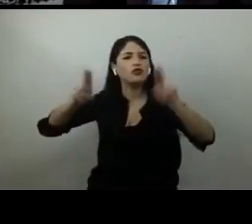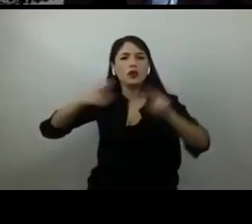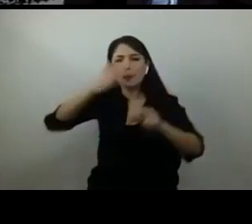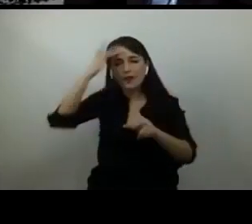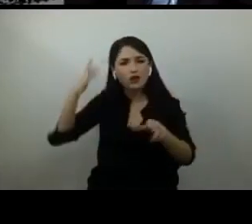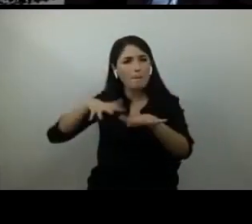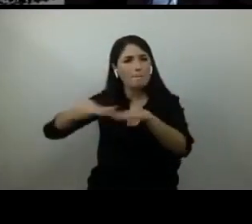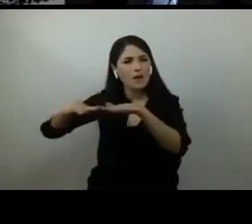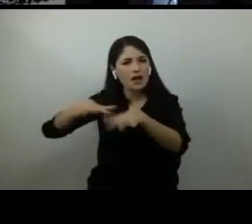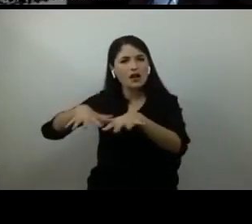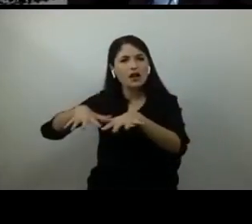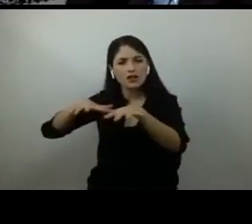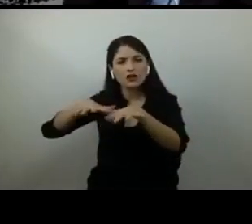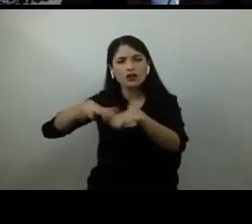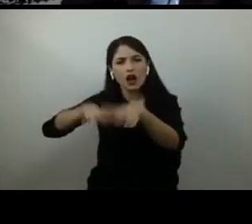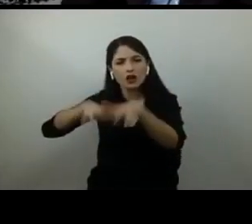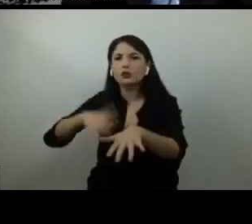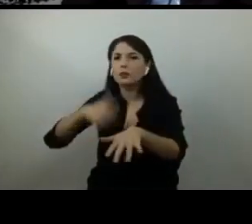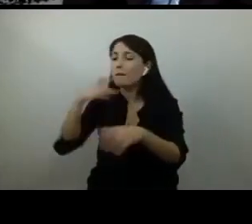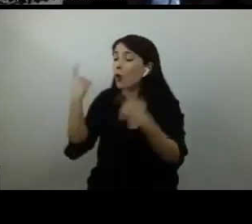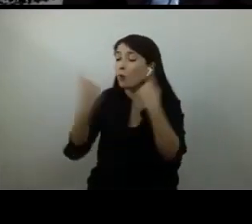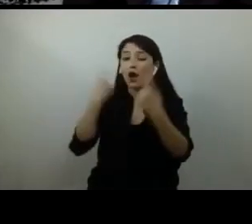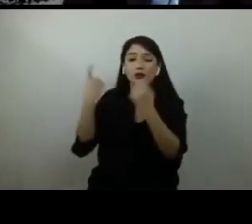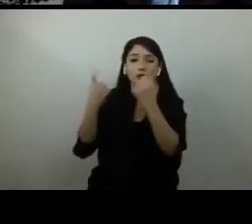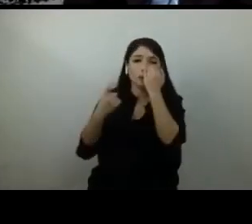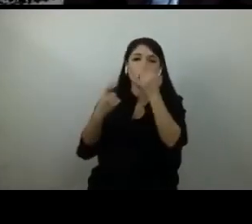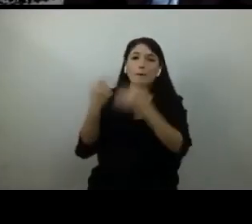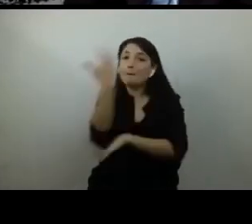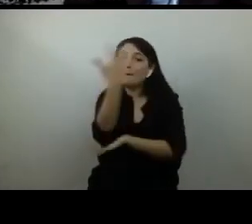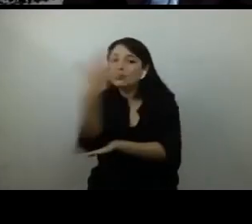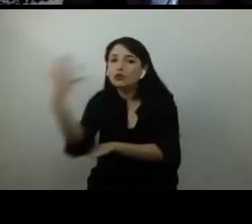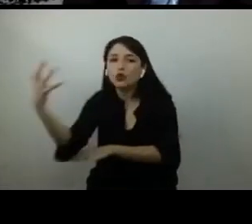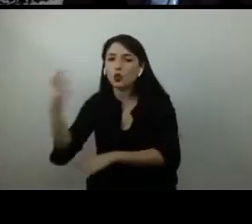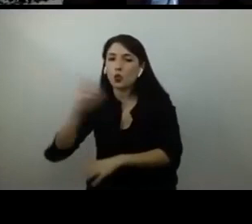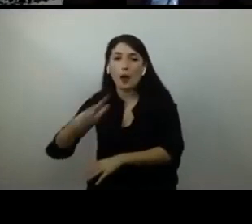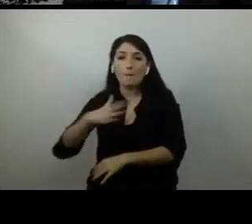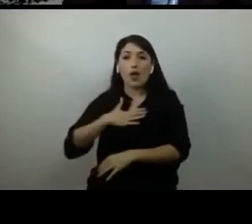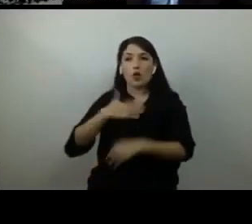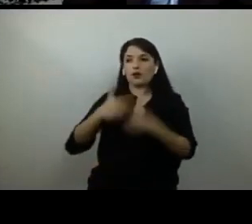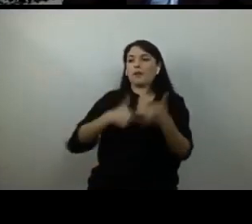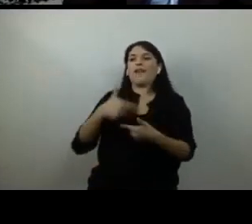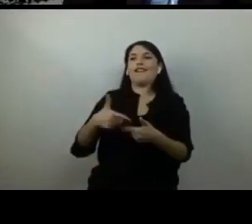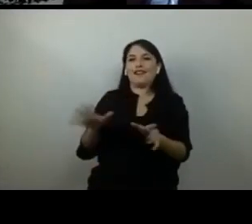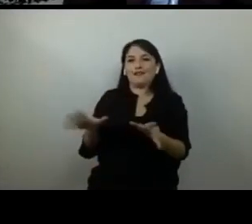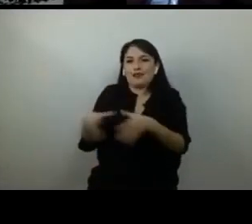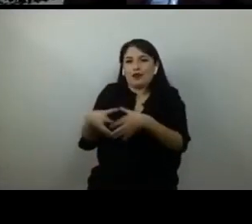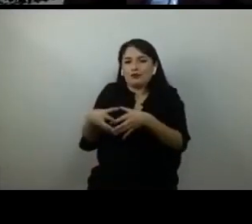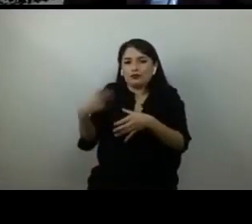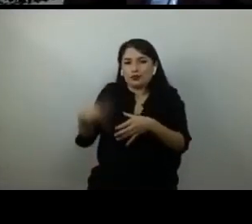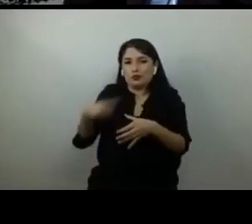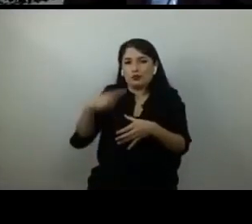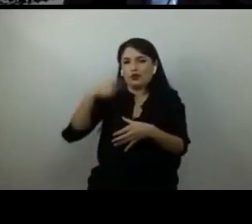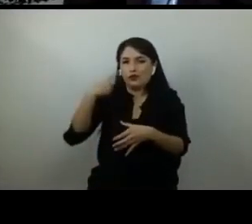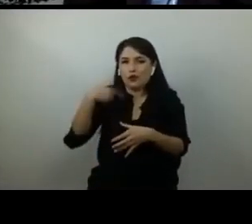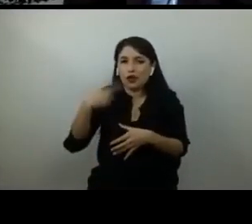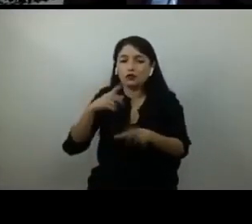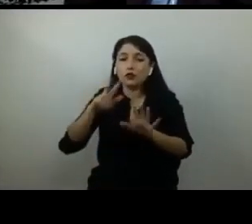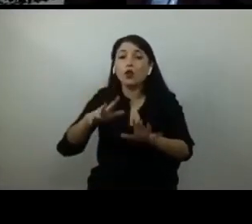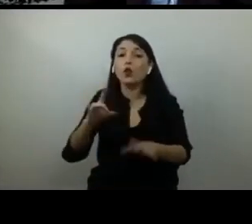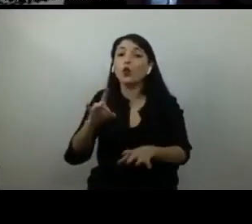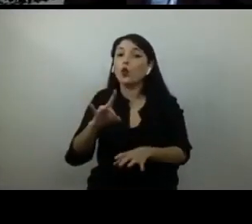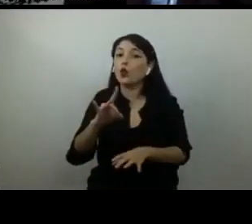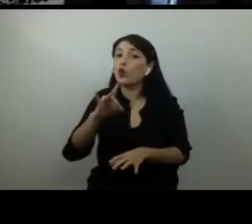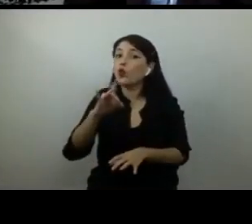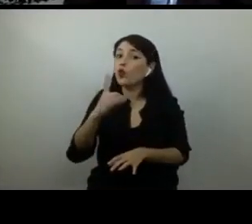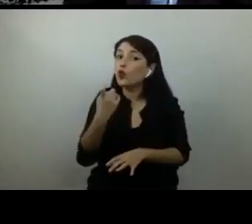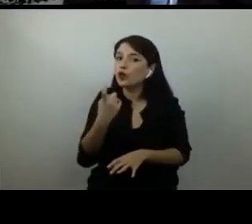com a área de meio ambiente. Isso não é um trabalho meu, é um trabalho da advocacia. Meu único mérito é liberar as